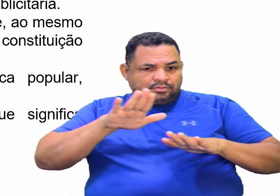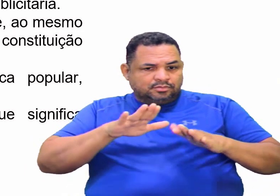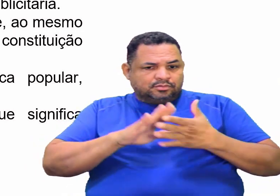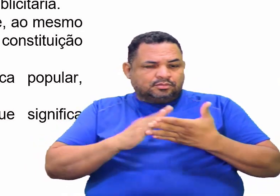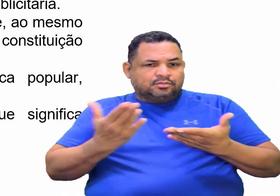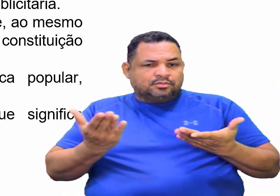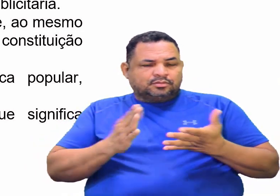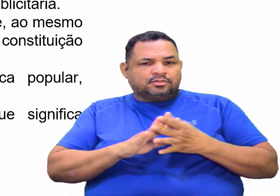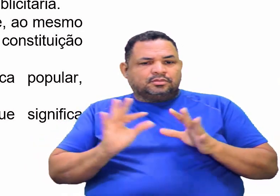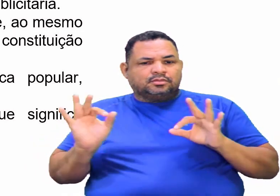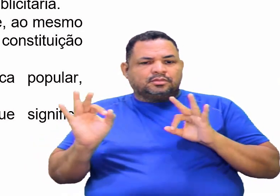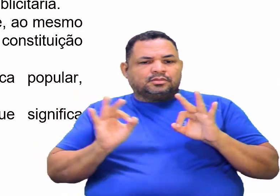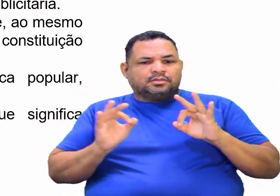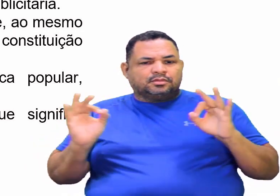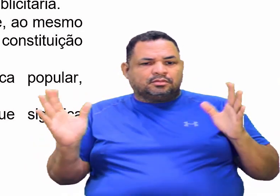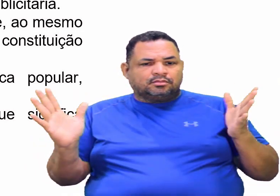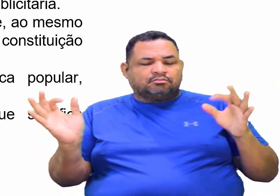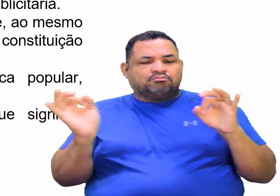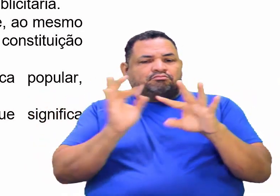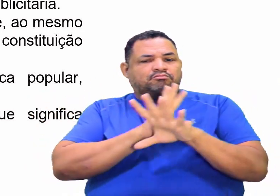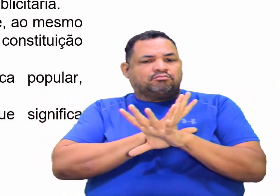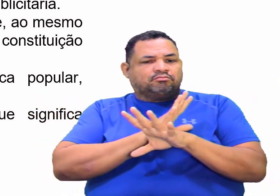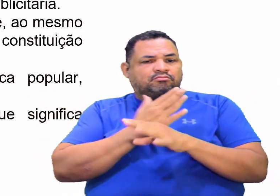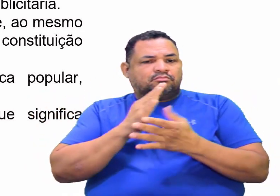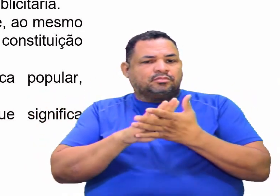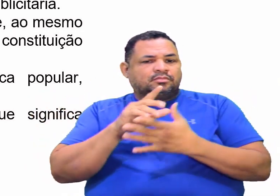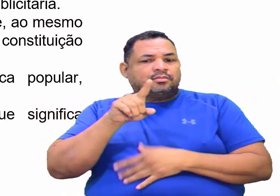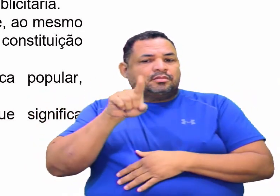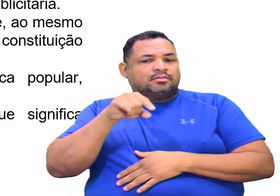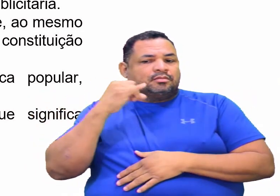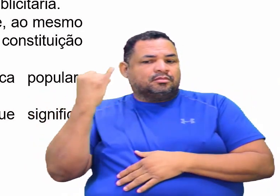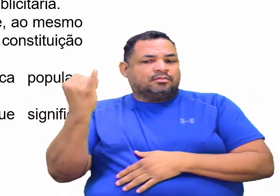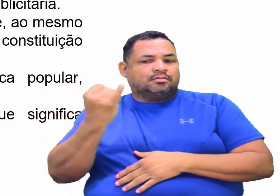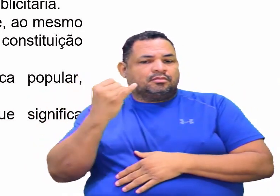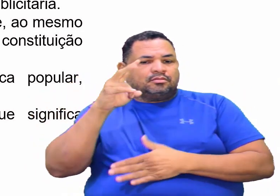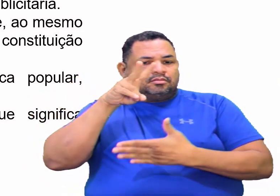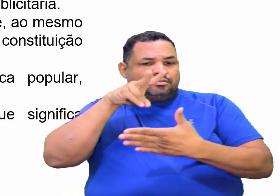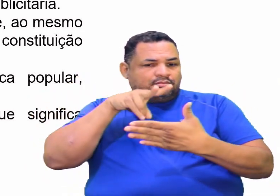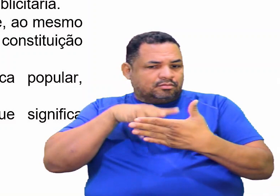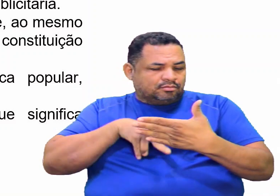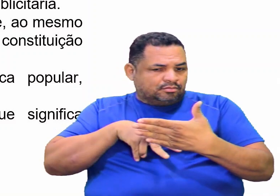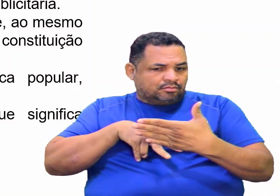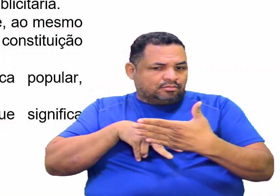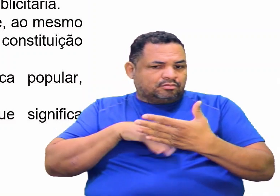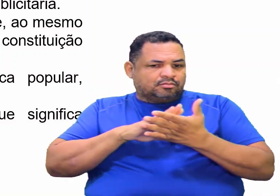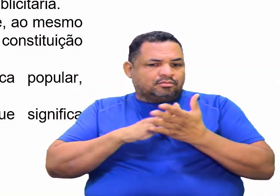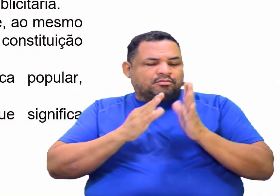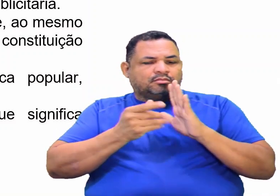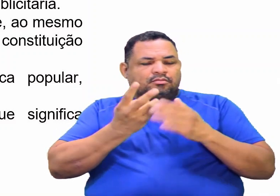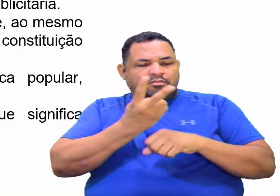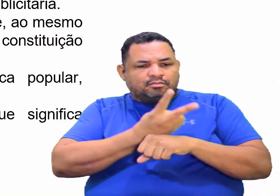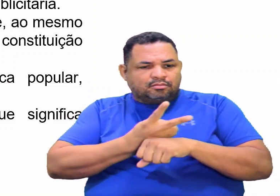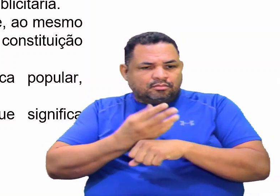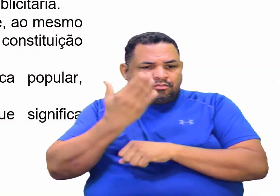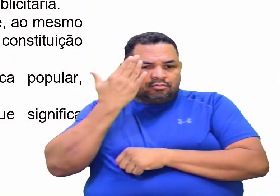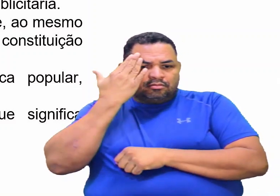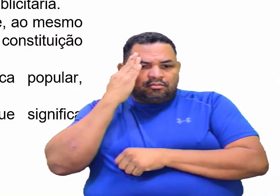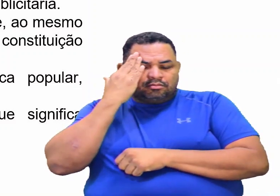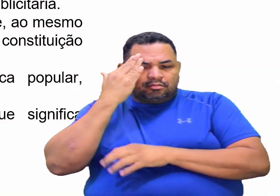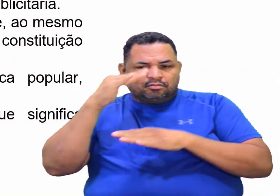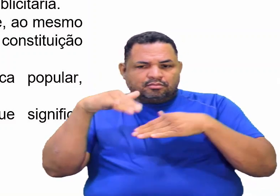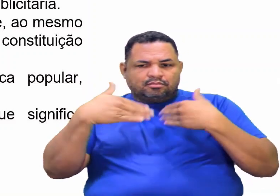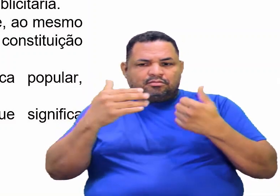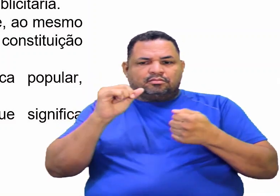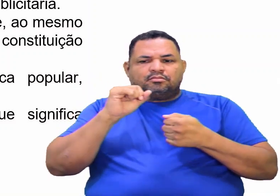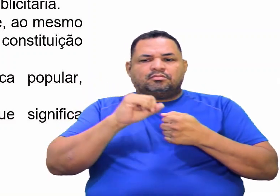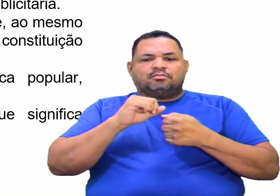você vai chegar aí. Eu acho importantíssimo que você, aluno, leia, que você procure entender, porque na hora que você